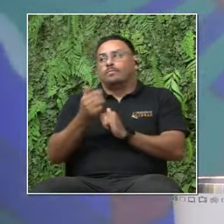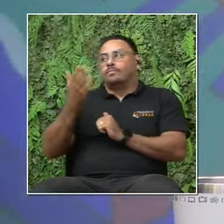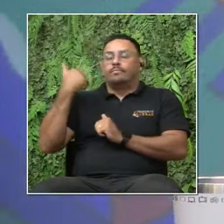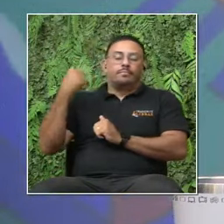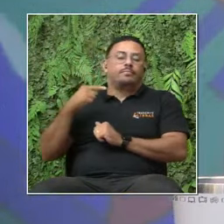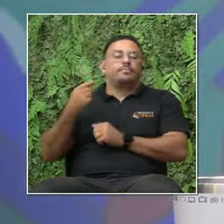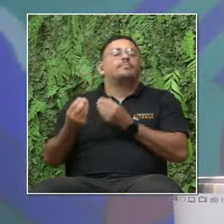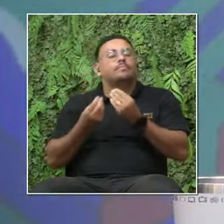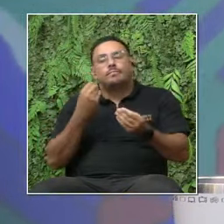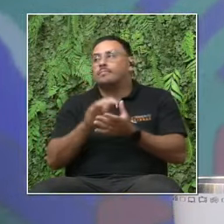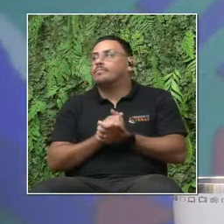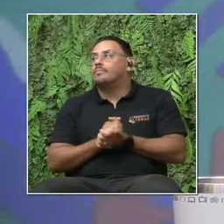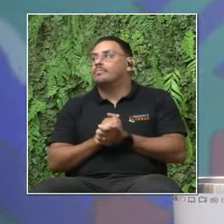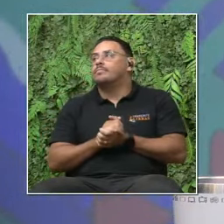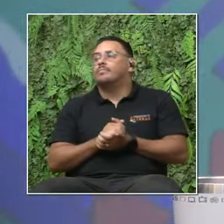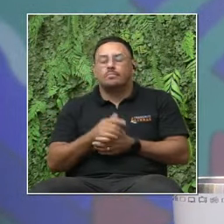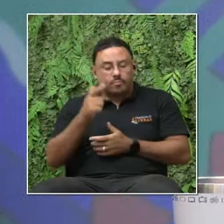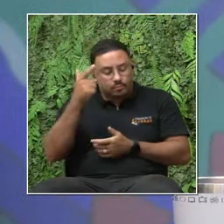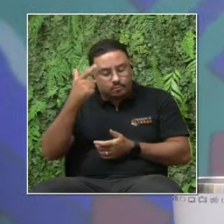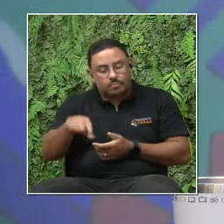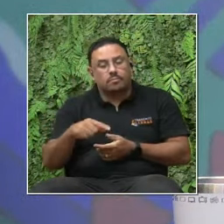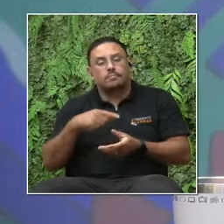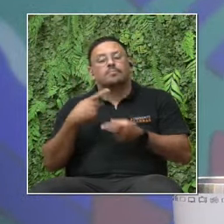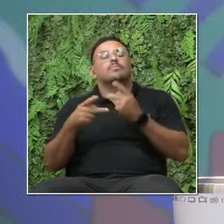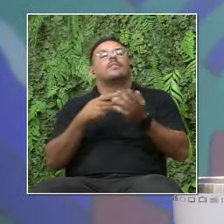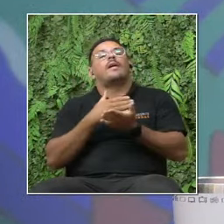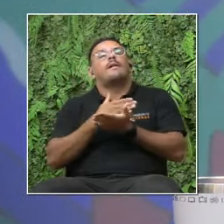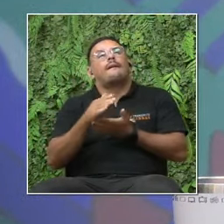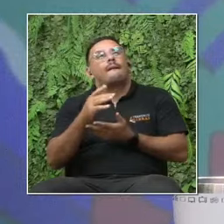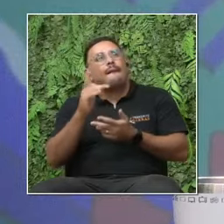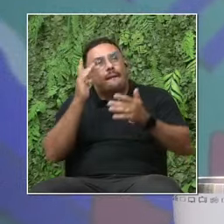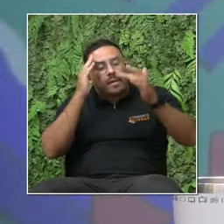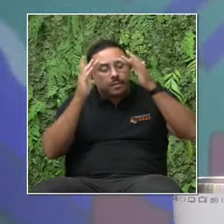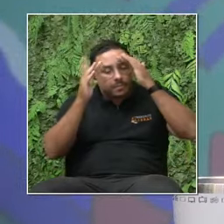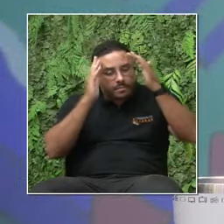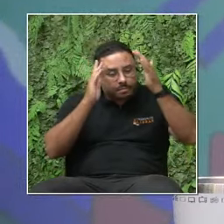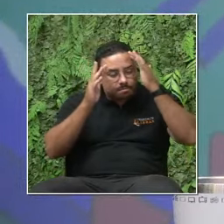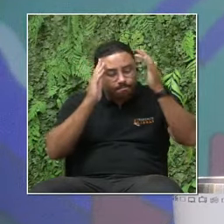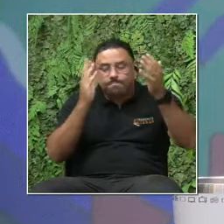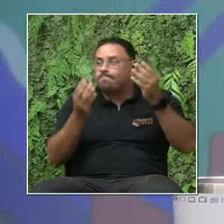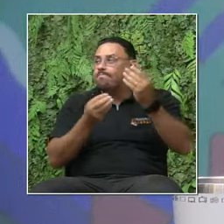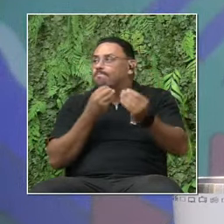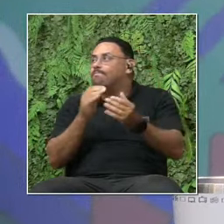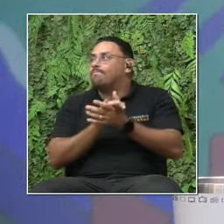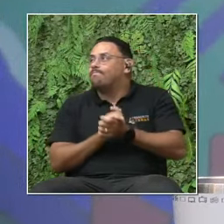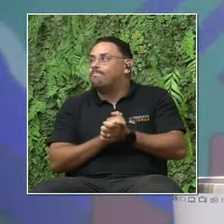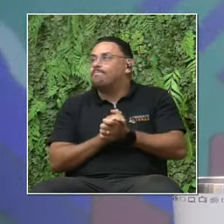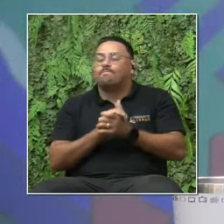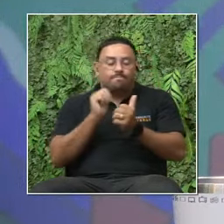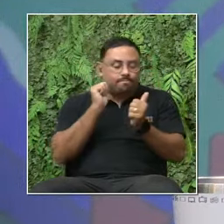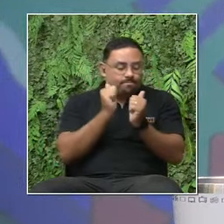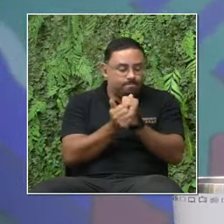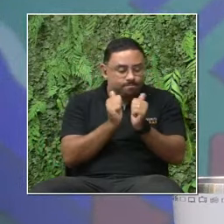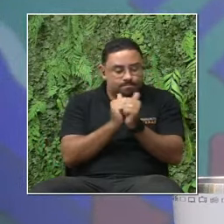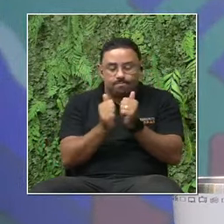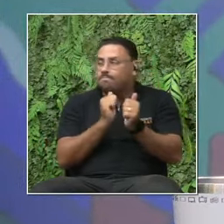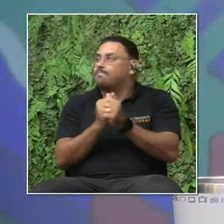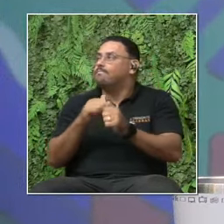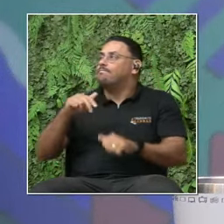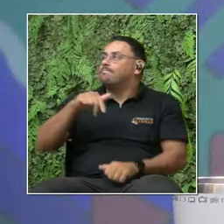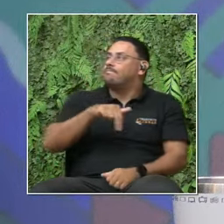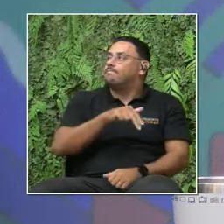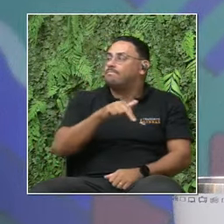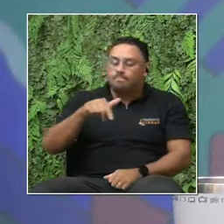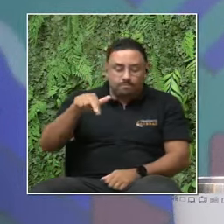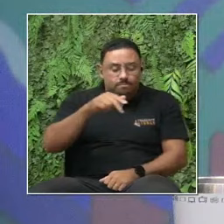enfim essa tendência mas assim quando a gente começa a pensar né nos jogadores que desfilaram futebol nesse